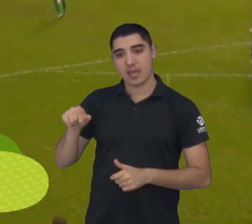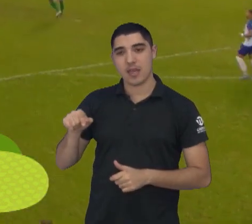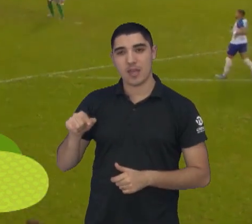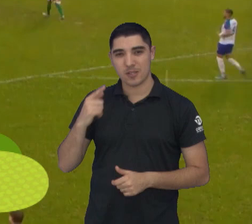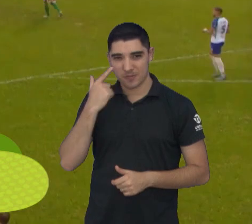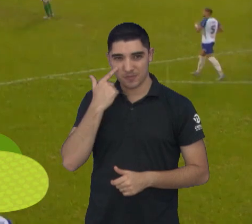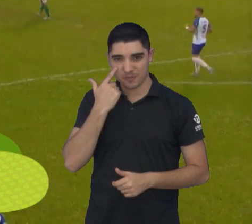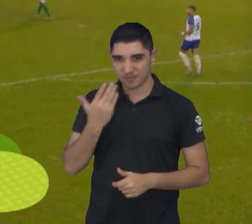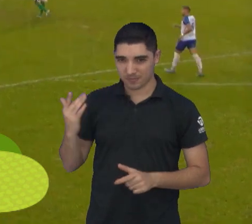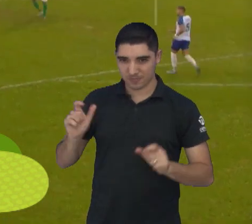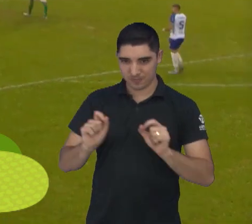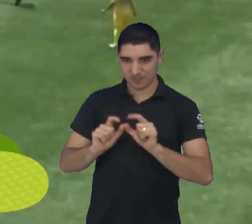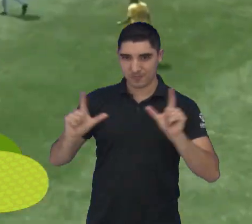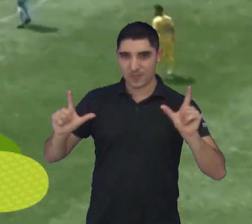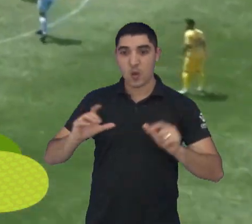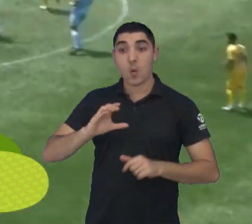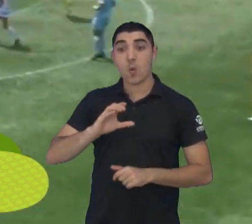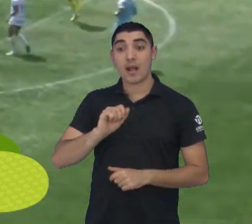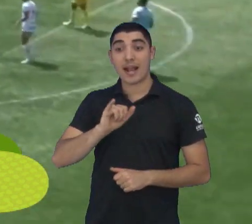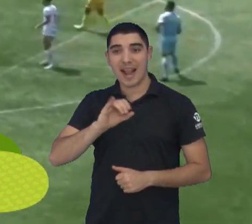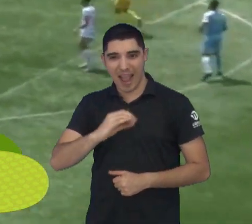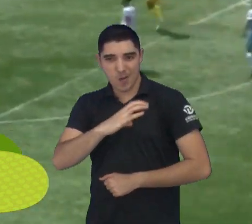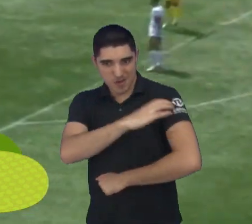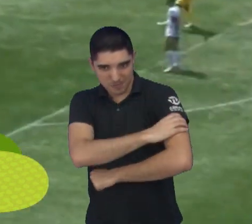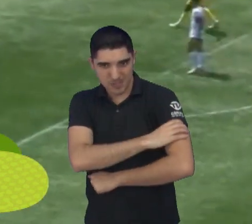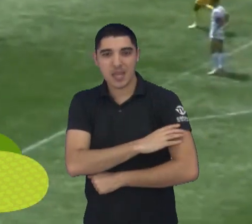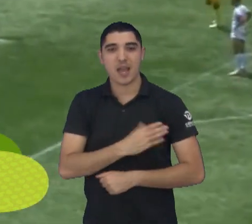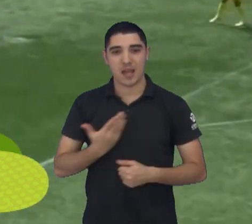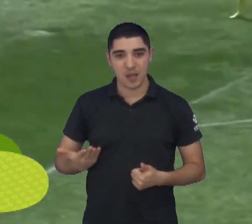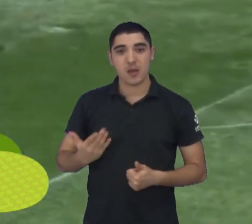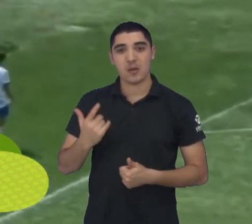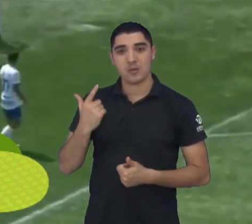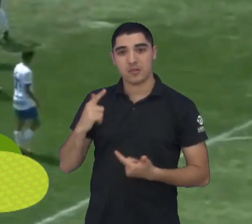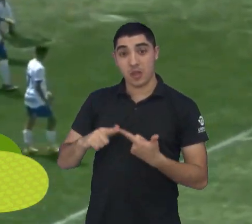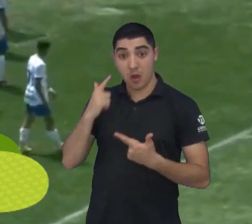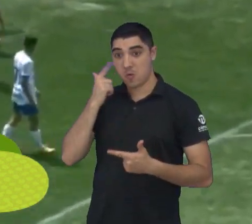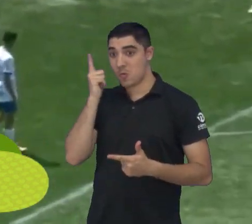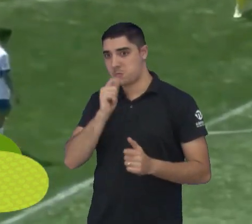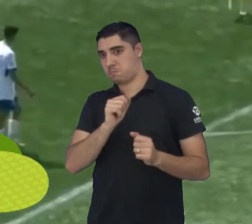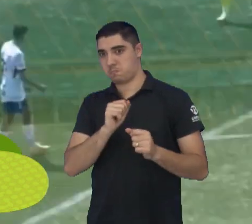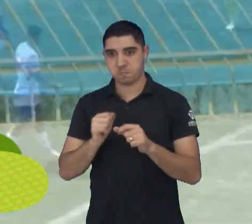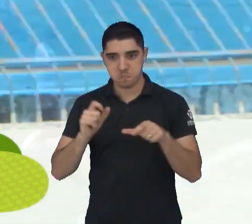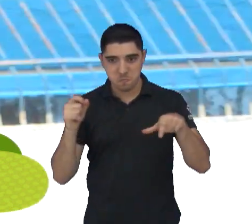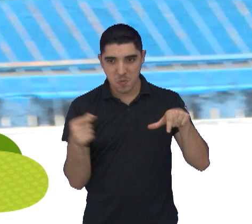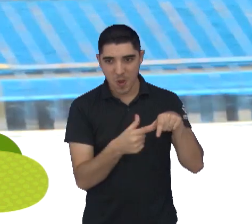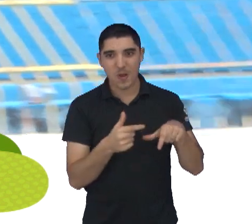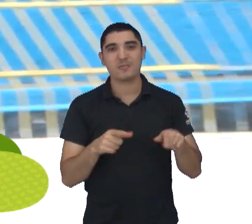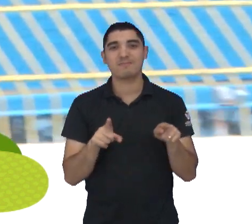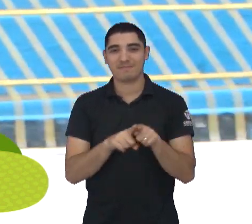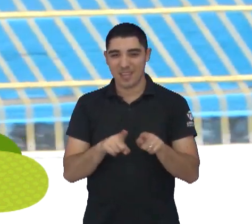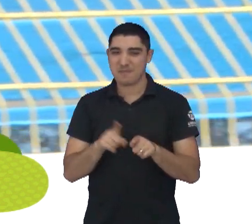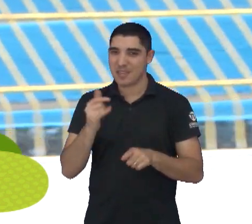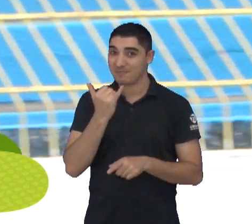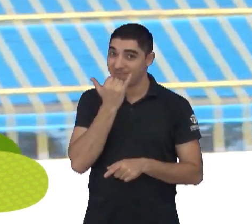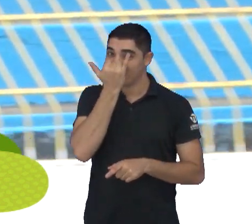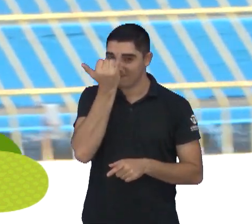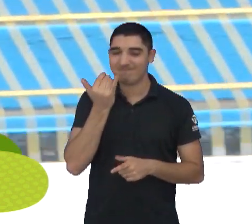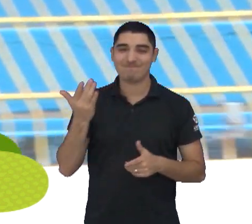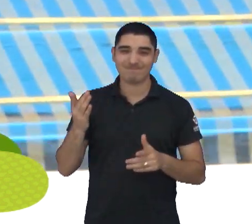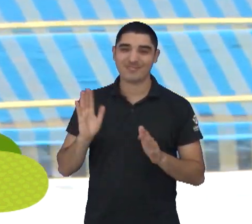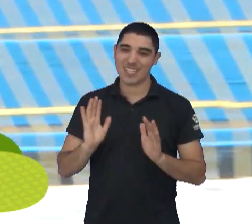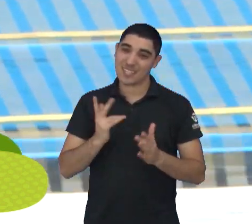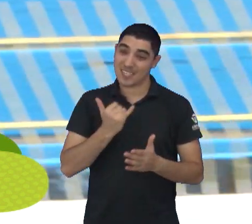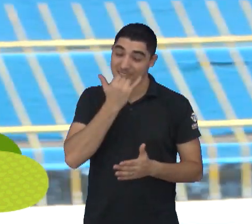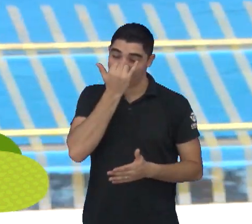olha só, em tela cheia ali, o Caio César afastando e tudo mais, o Caio César fazendo gol, entregando gol também, sacanagem, né,